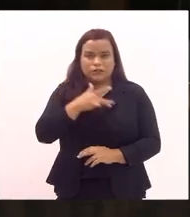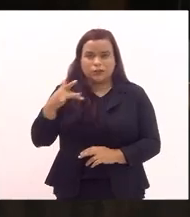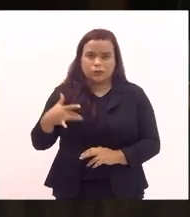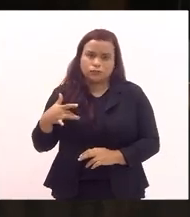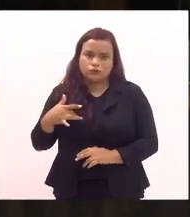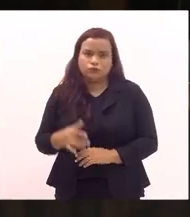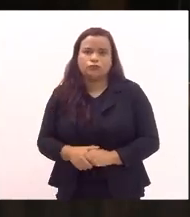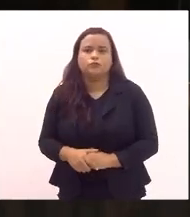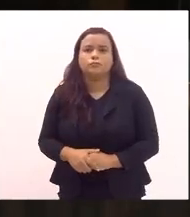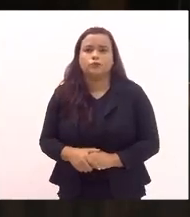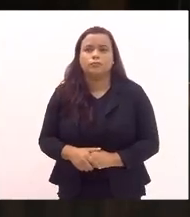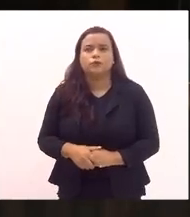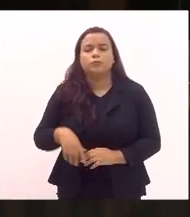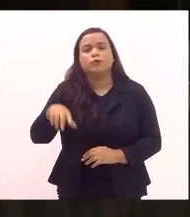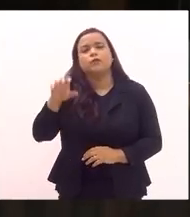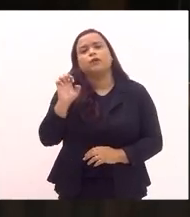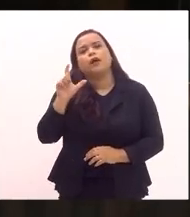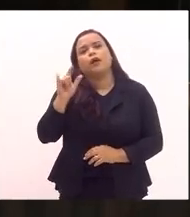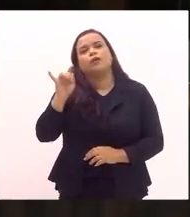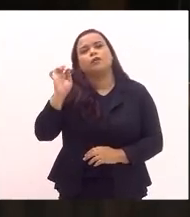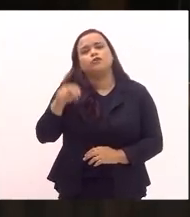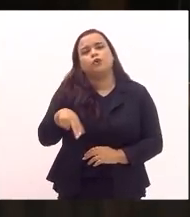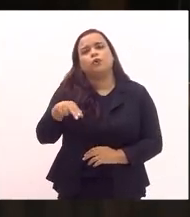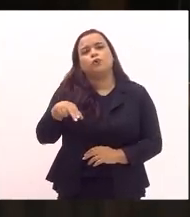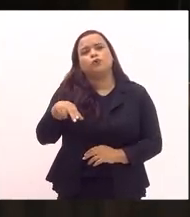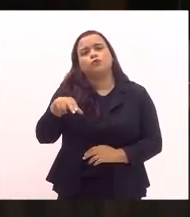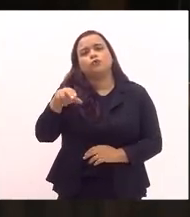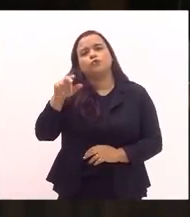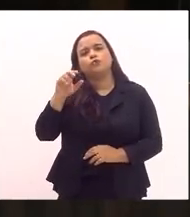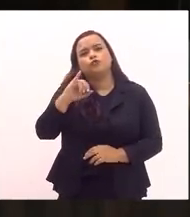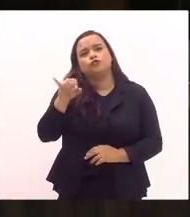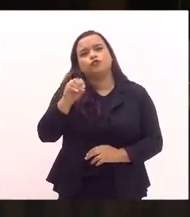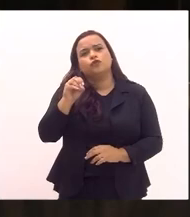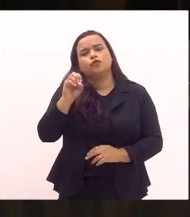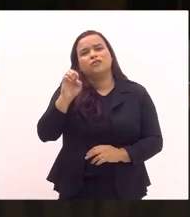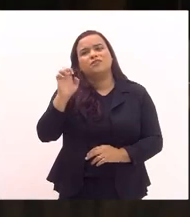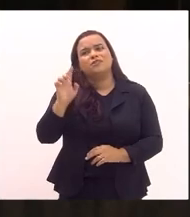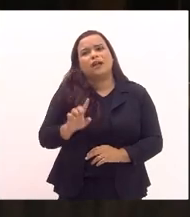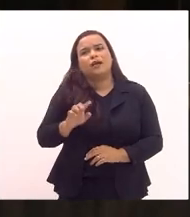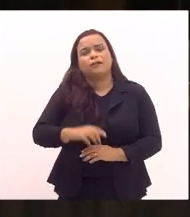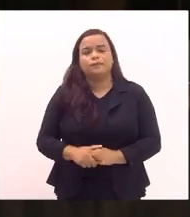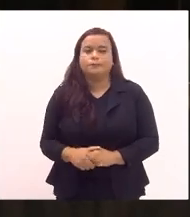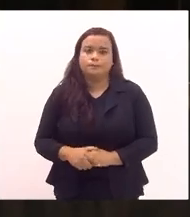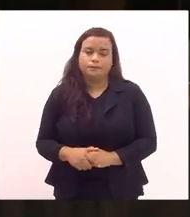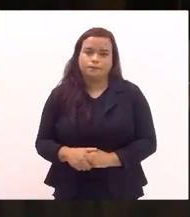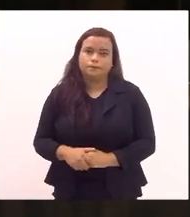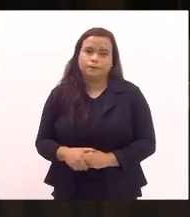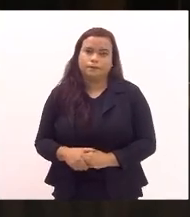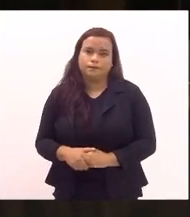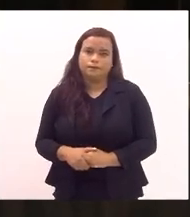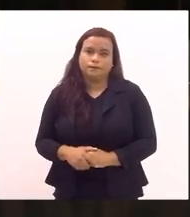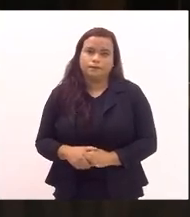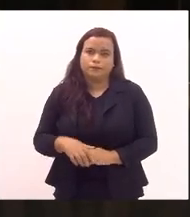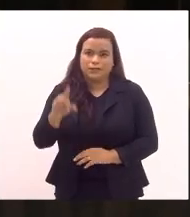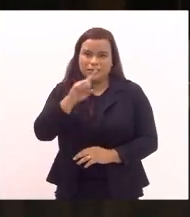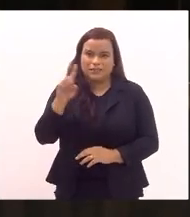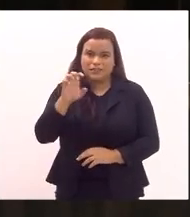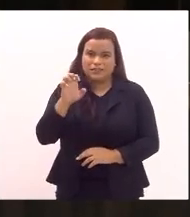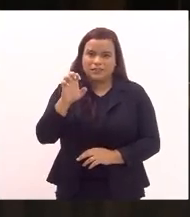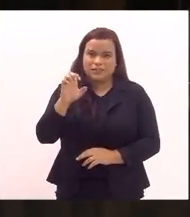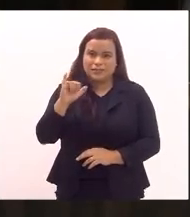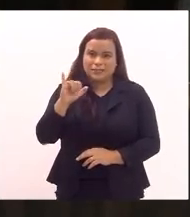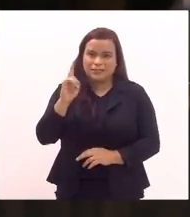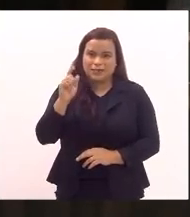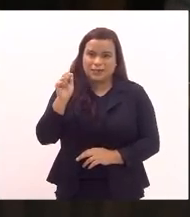Valdecir da Saúde Elinton José Wellington José e zeidan